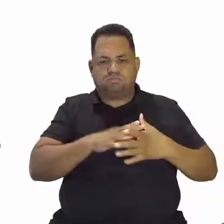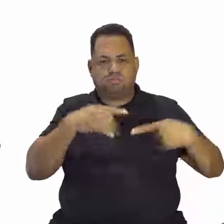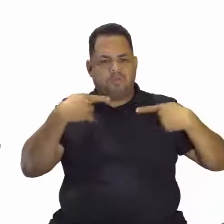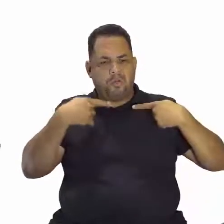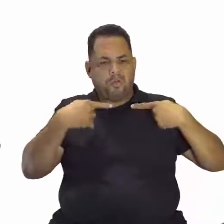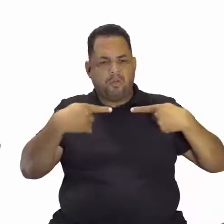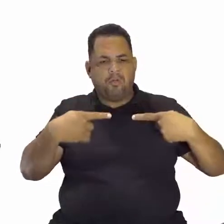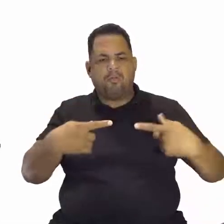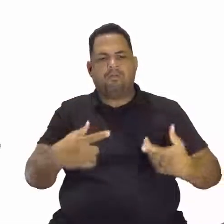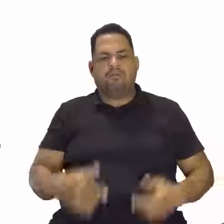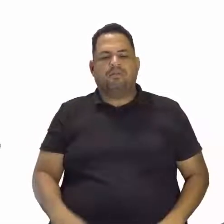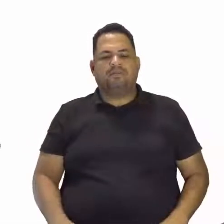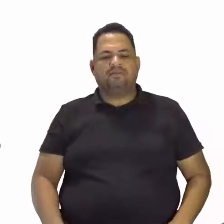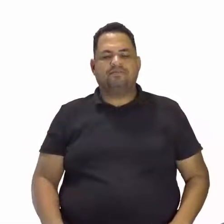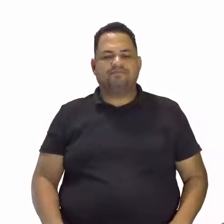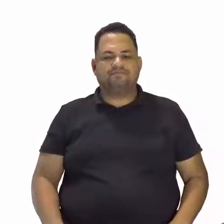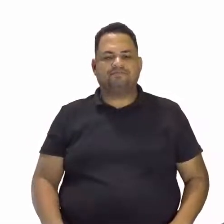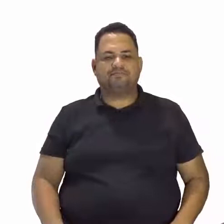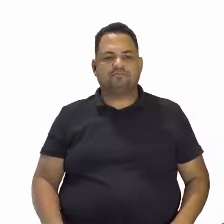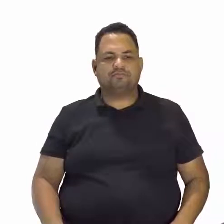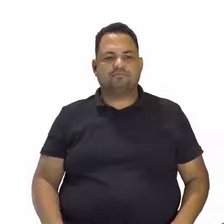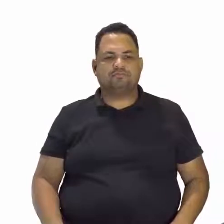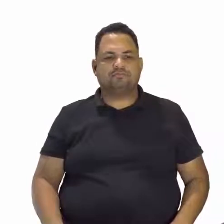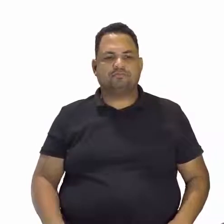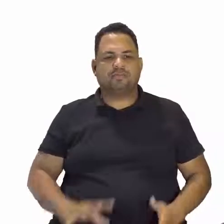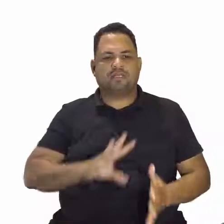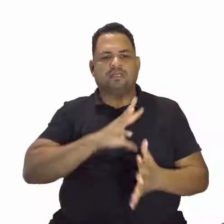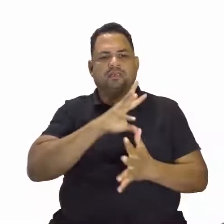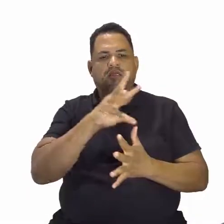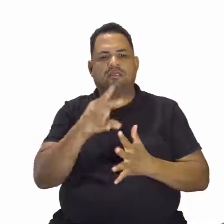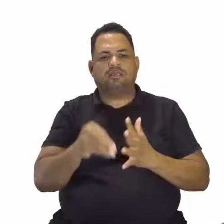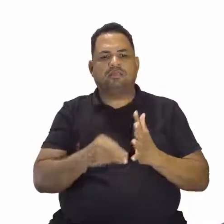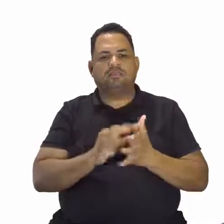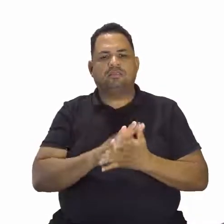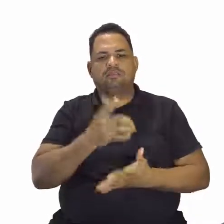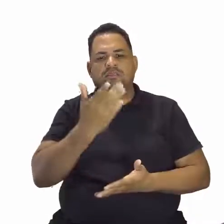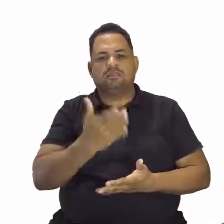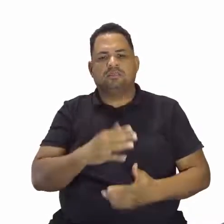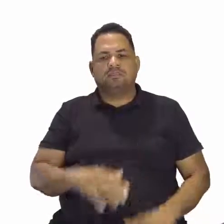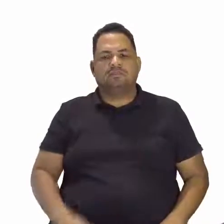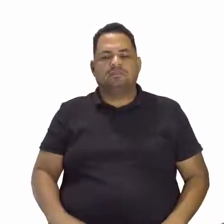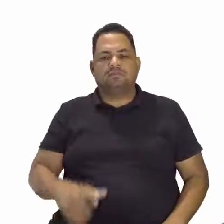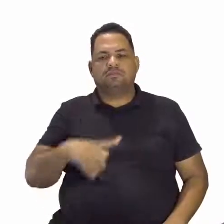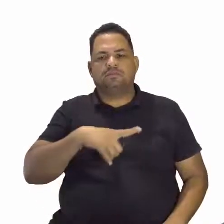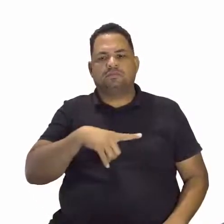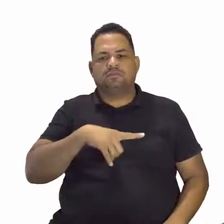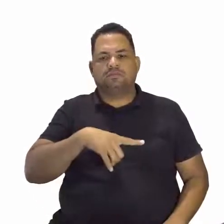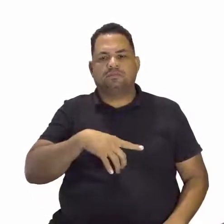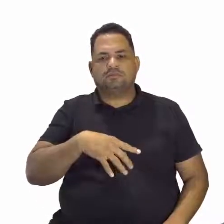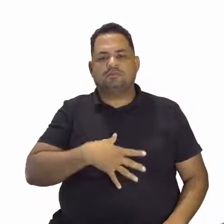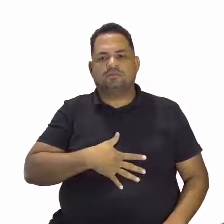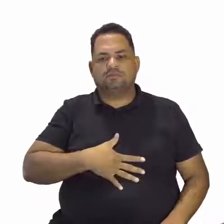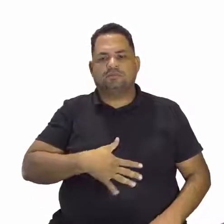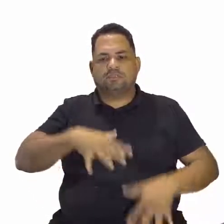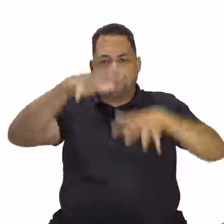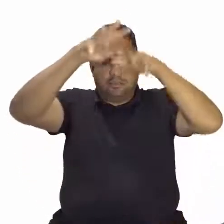Amazonas. Então, a Amazônia, gente, ela abrange os estados do